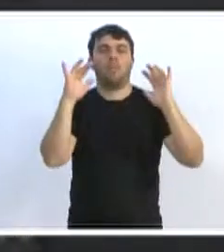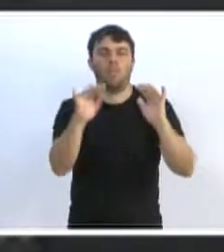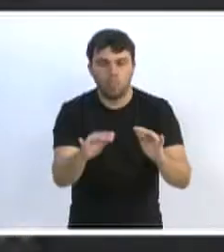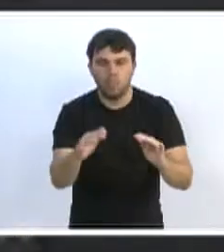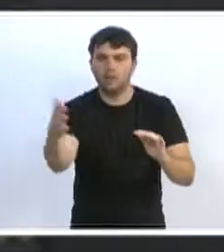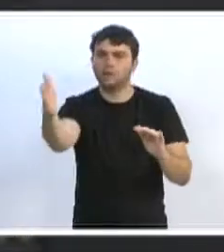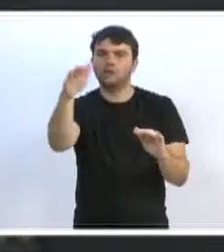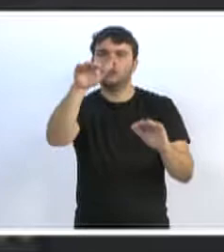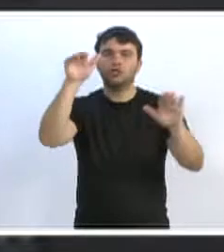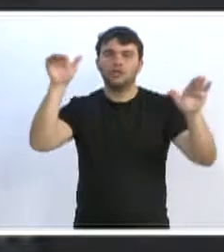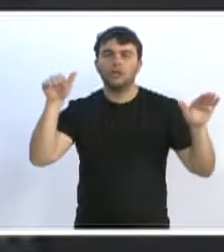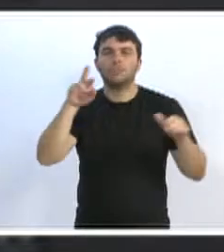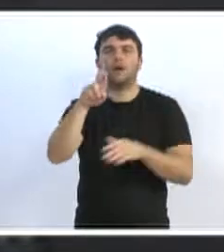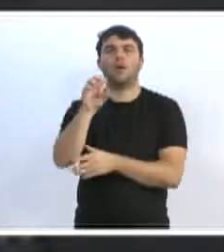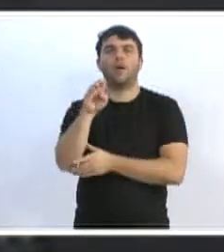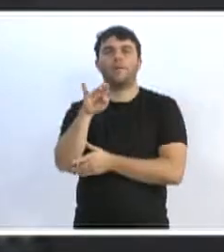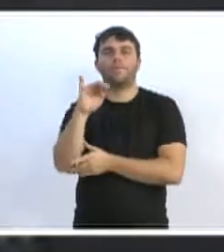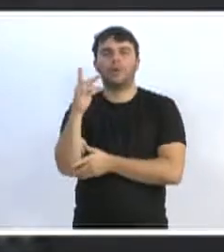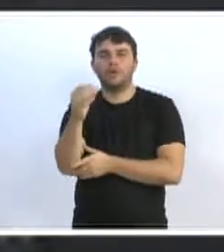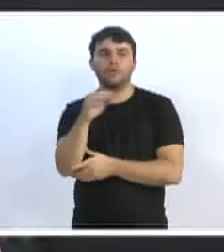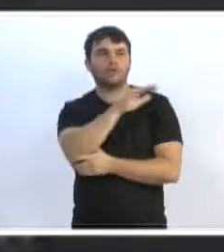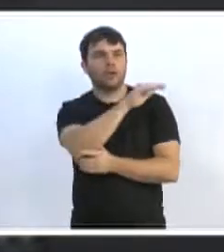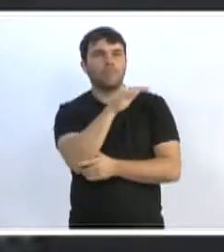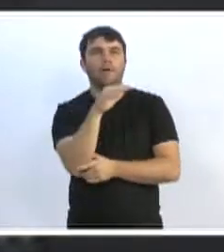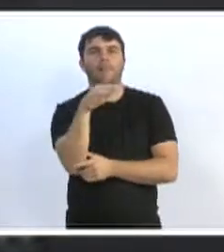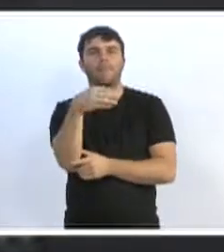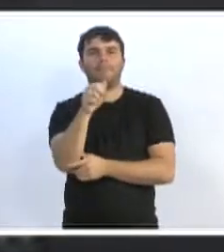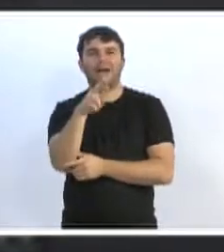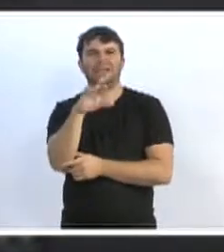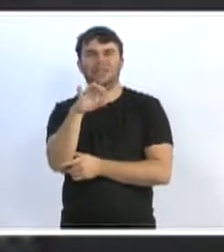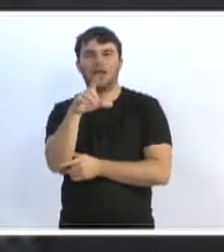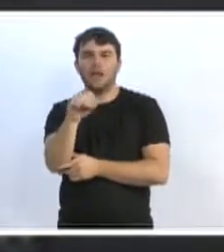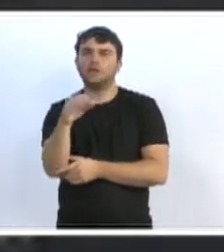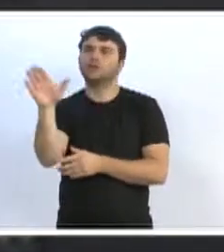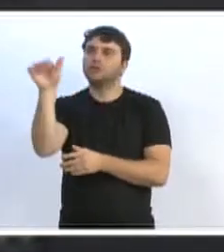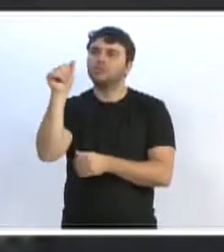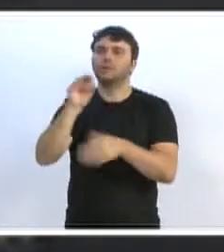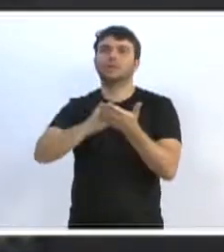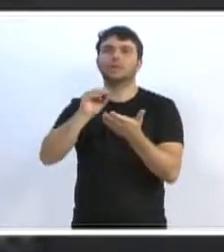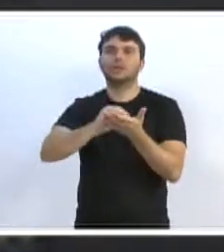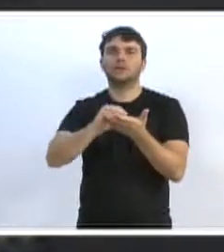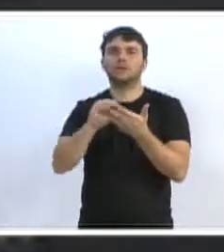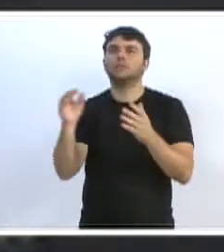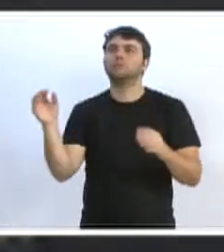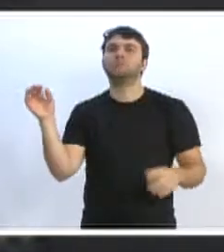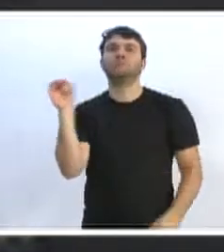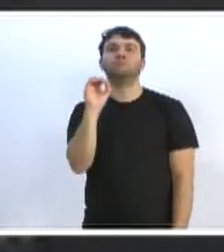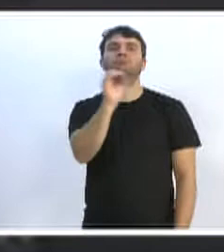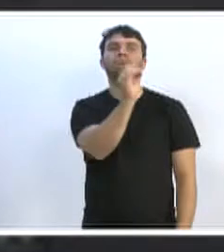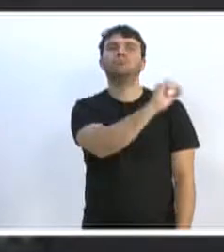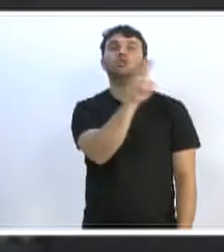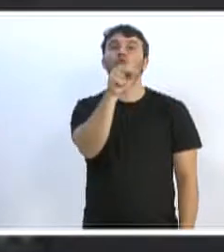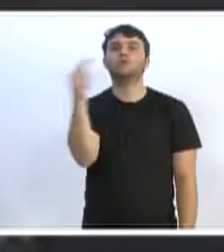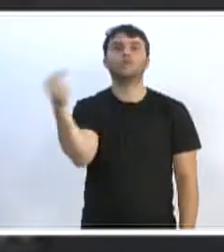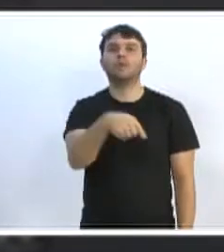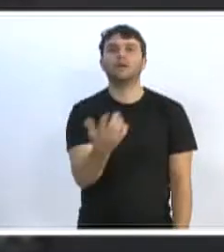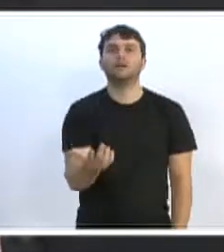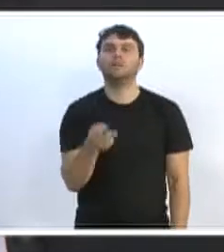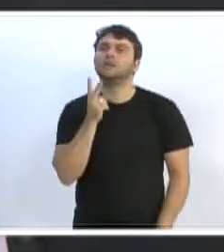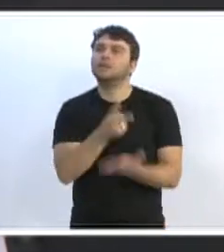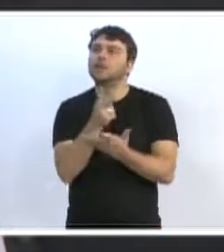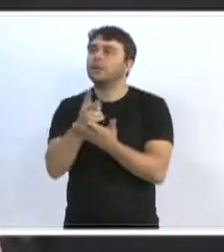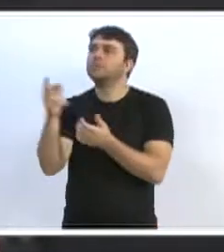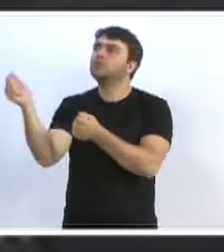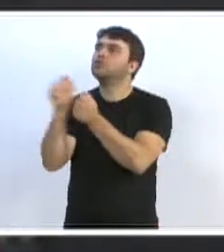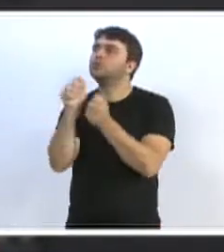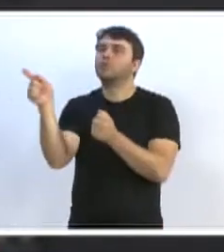chamava o Robinho, chamava o Marcelo Churubi, chamava a secretaria lá para atender. Nenhum foi. Sabe quem eles mandava?